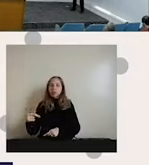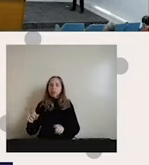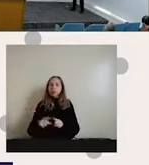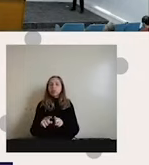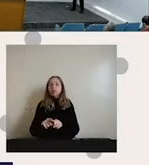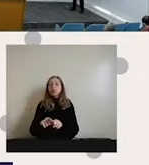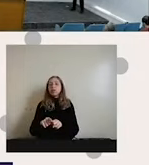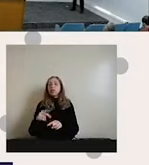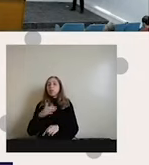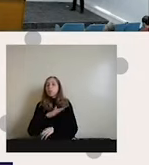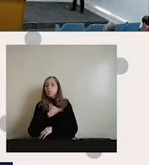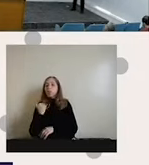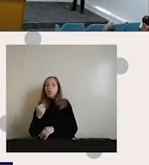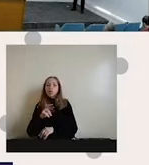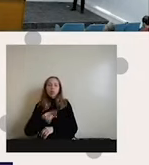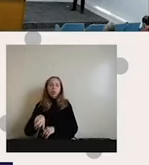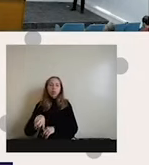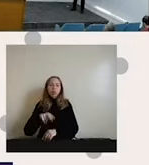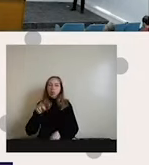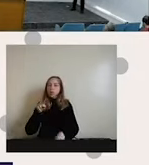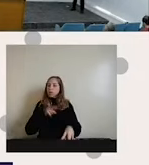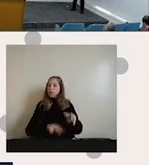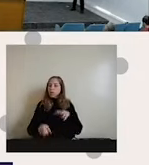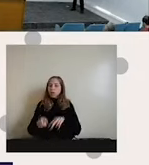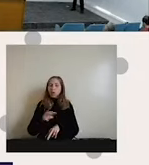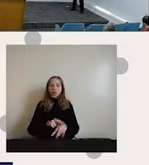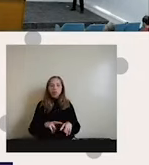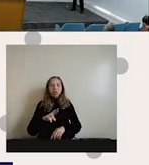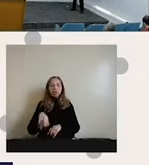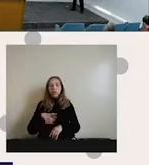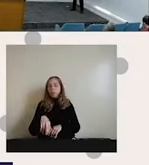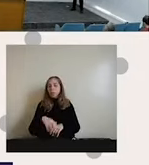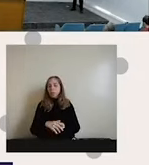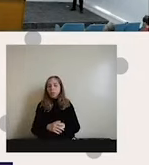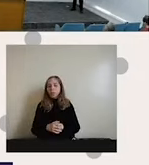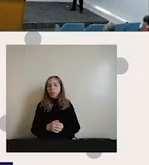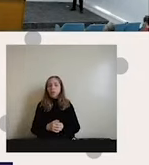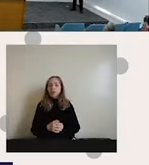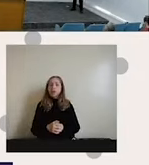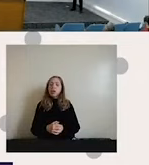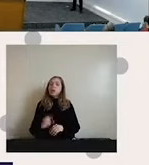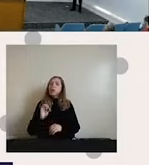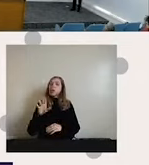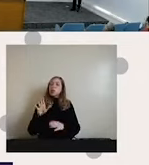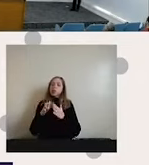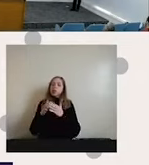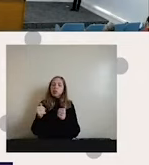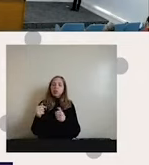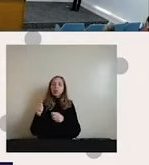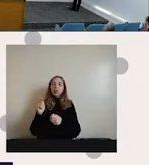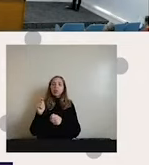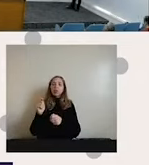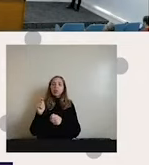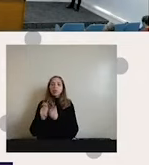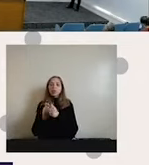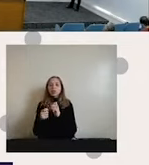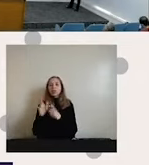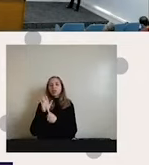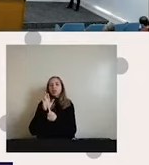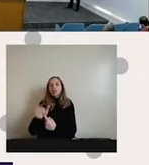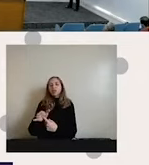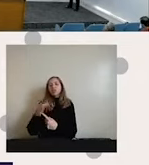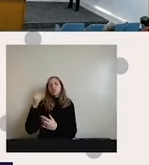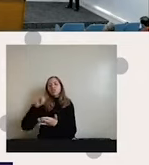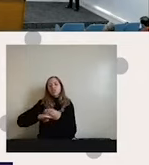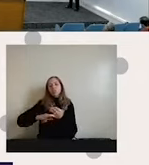pela perícia, tá? Isso daí, basicamente, é feita a solicitação administrativa e seja apresentados os elementos para o